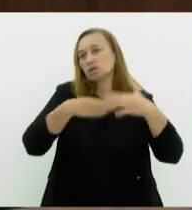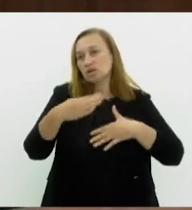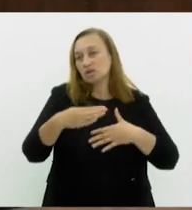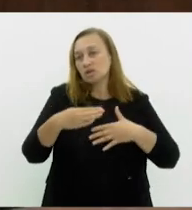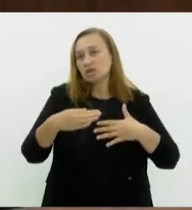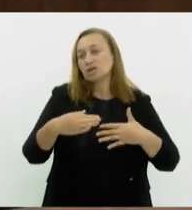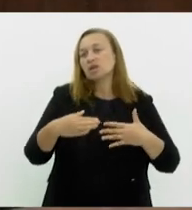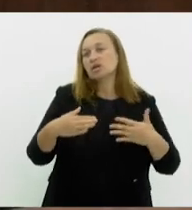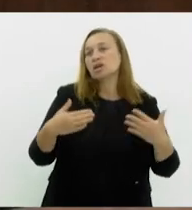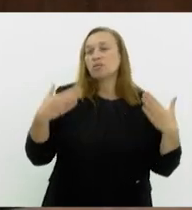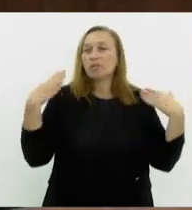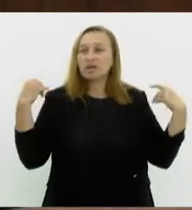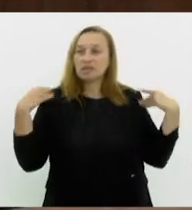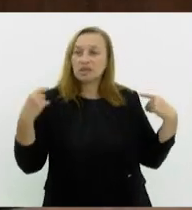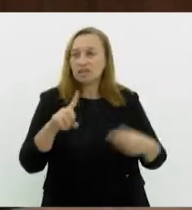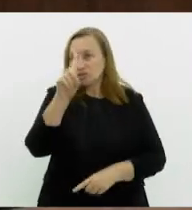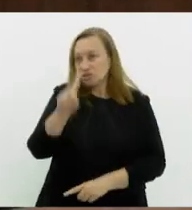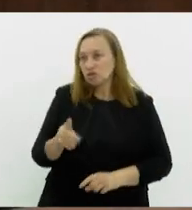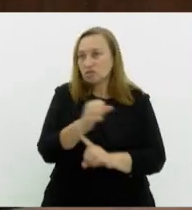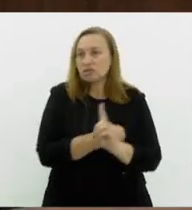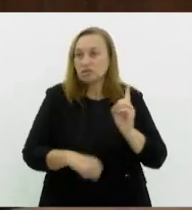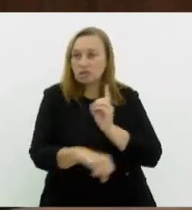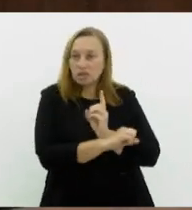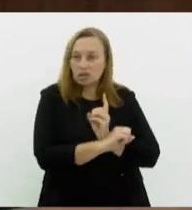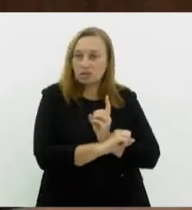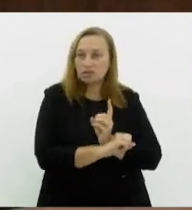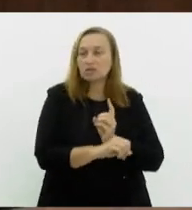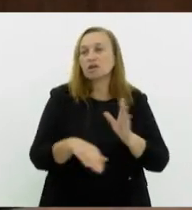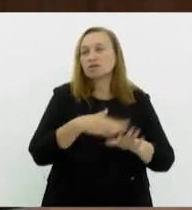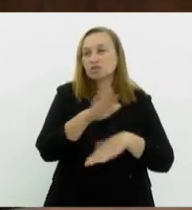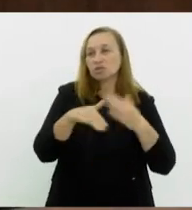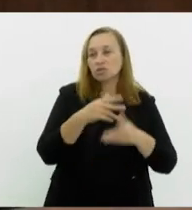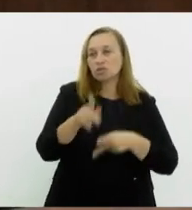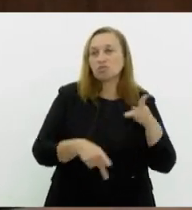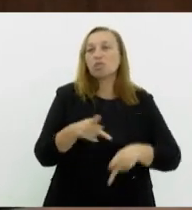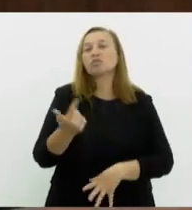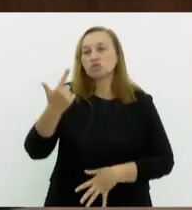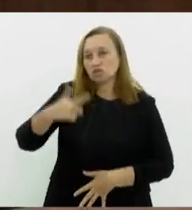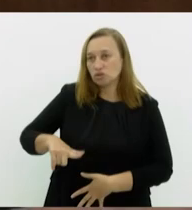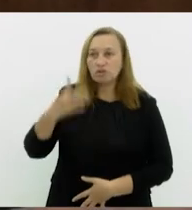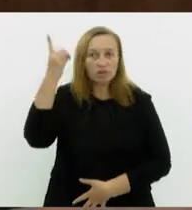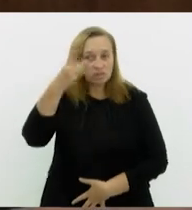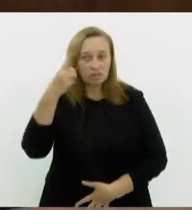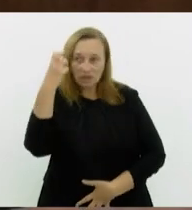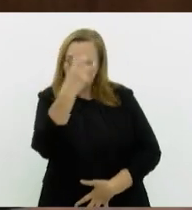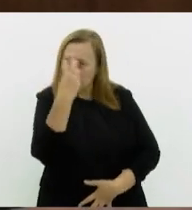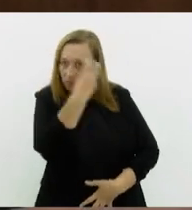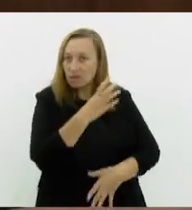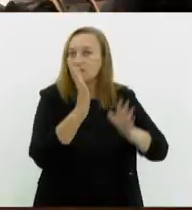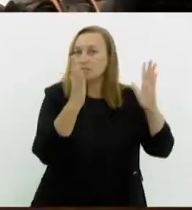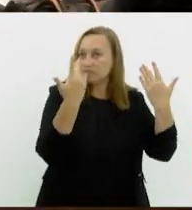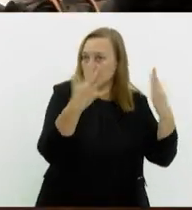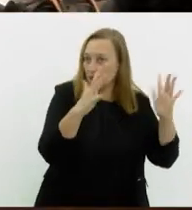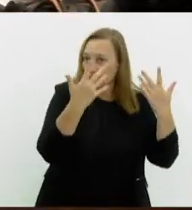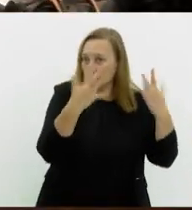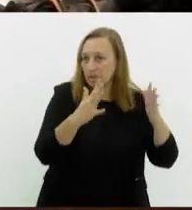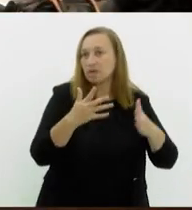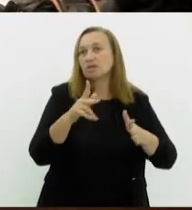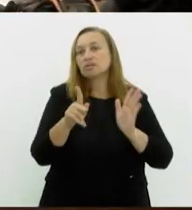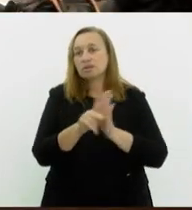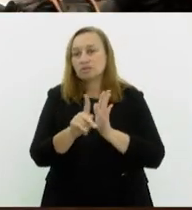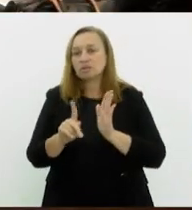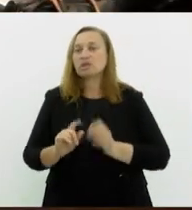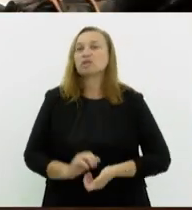o direito social fundamental à cidadania de todo o povo. Novamente, deputada Verônica, parabéns. Obrigada. Pelo